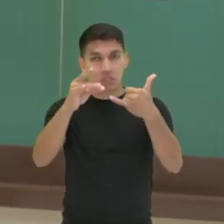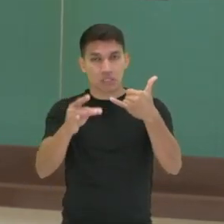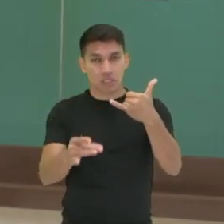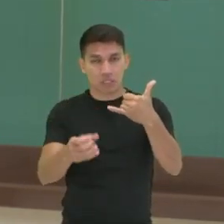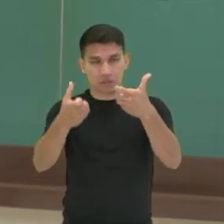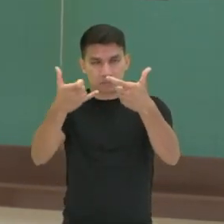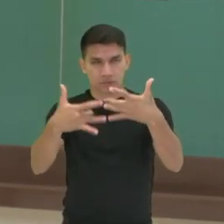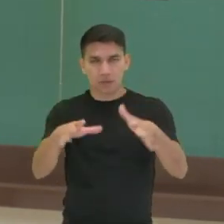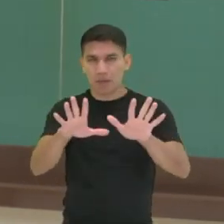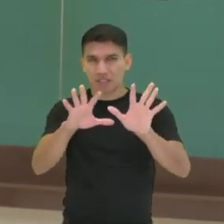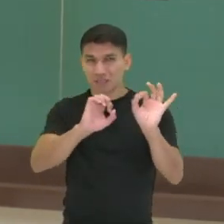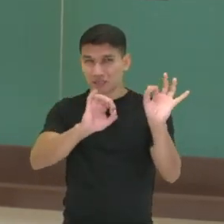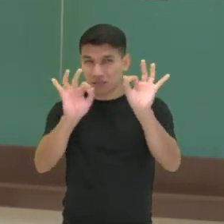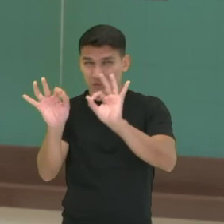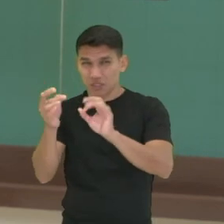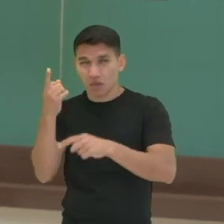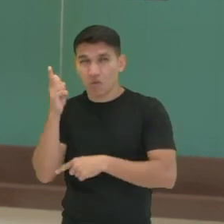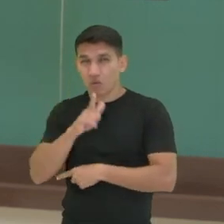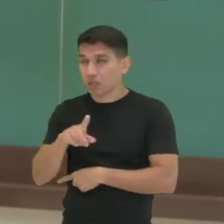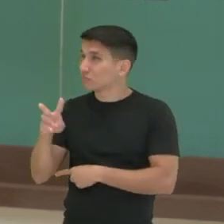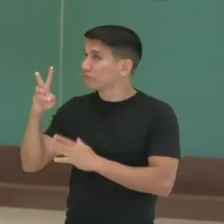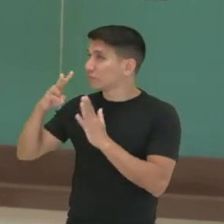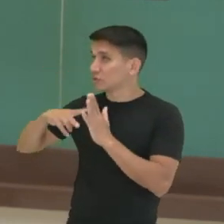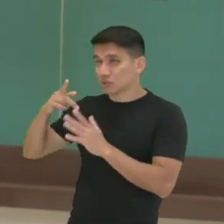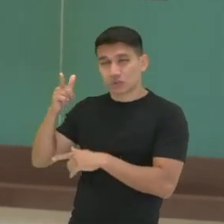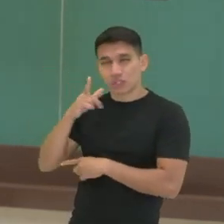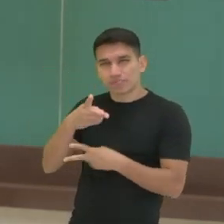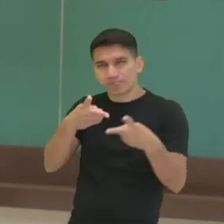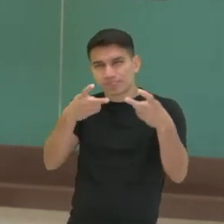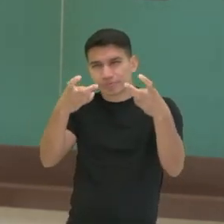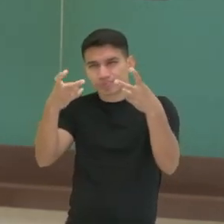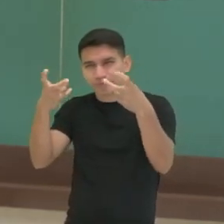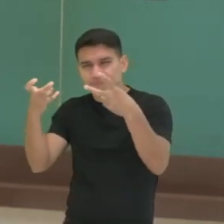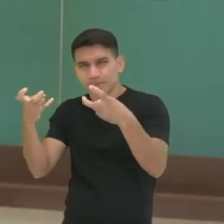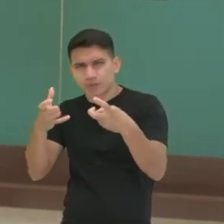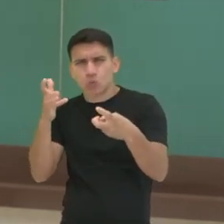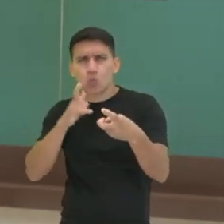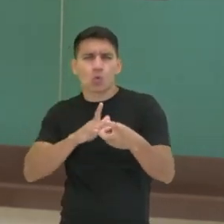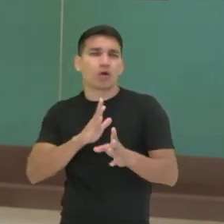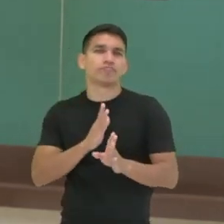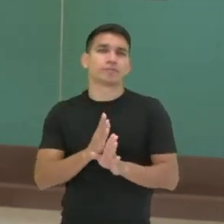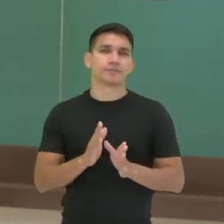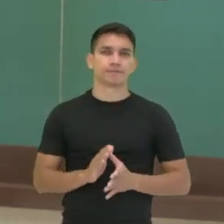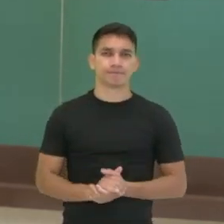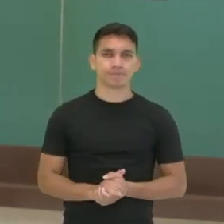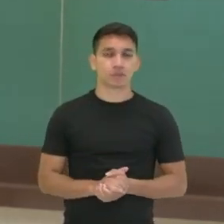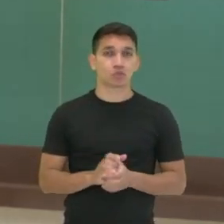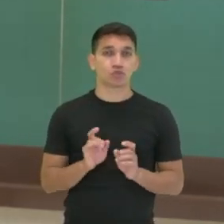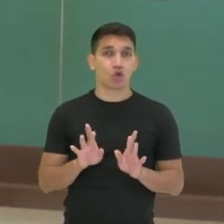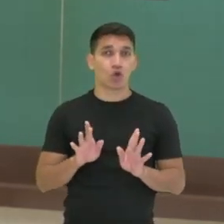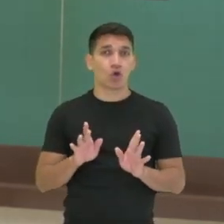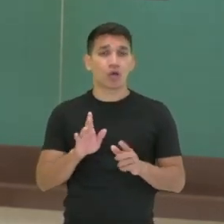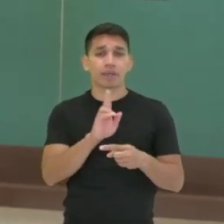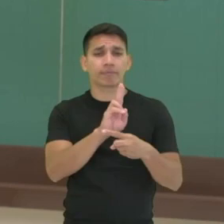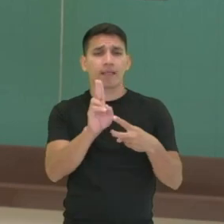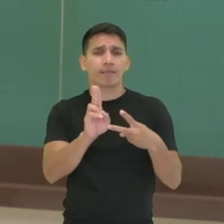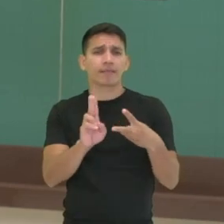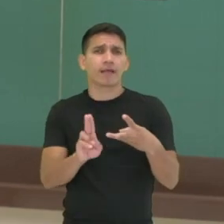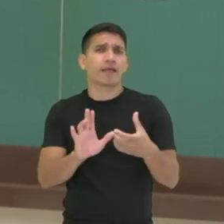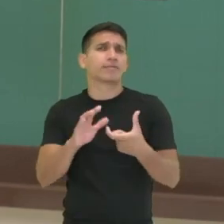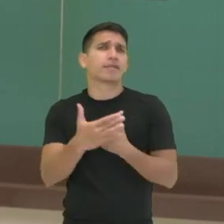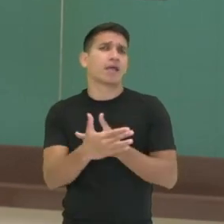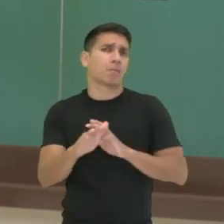mas se você prestar atenção, se você observar com atenção, é muito tranquilo, é só nomenclatura na maioria das